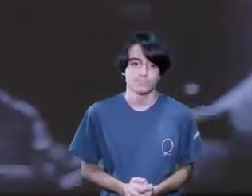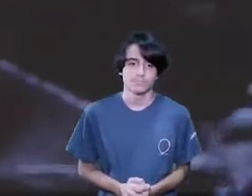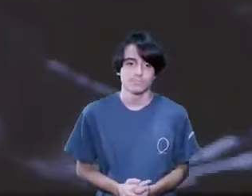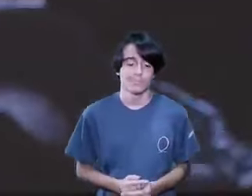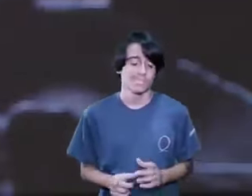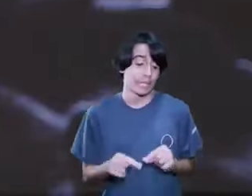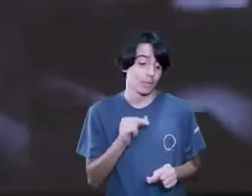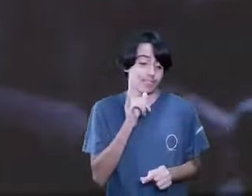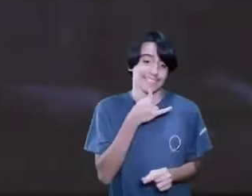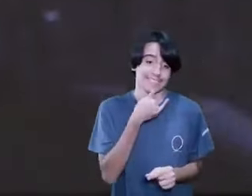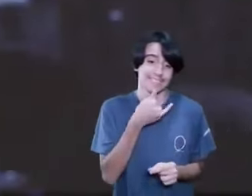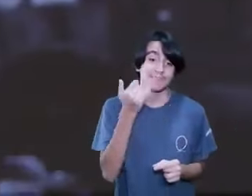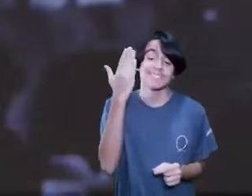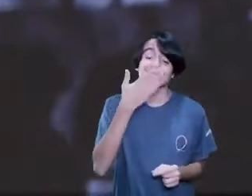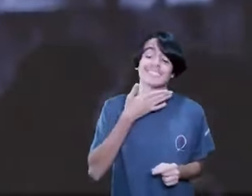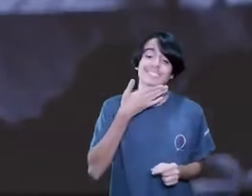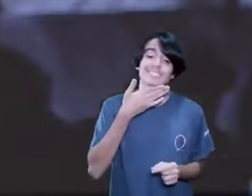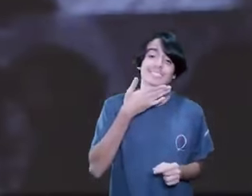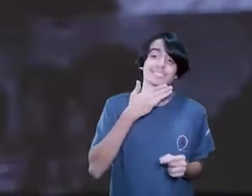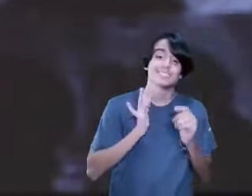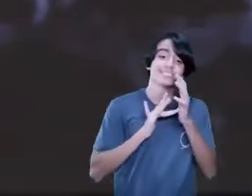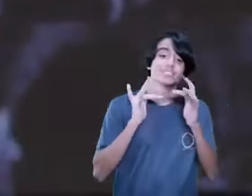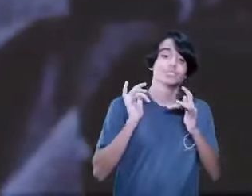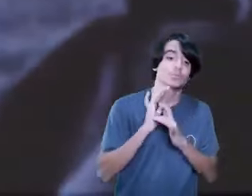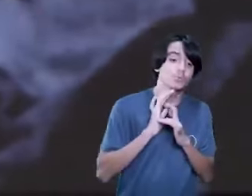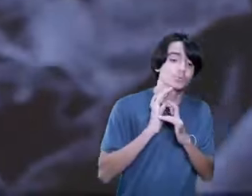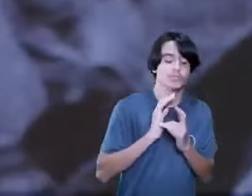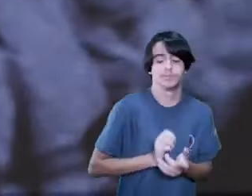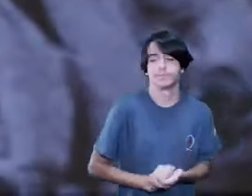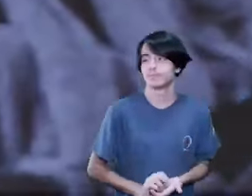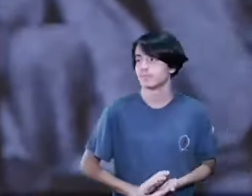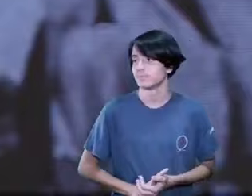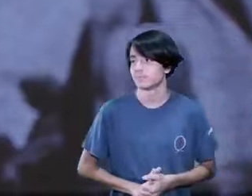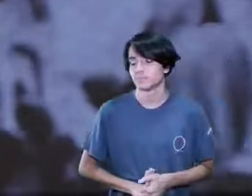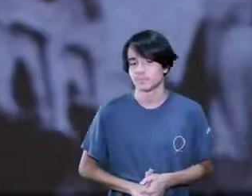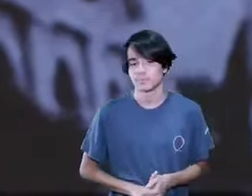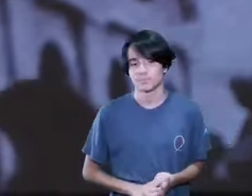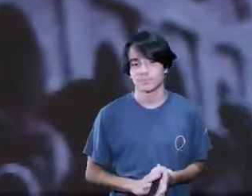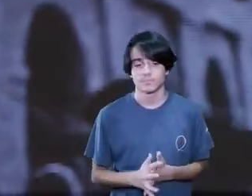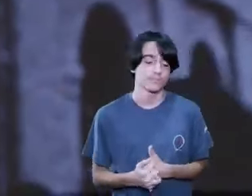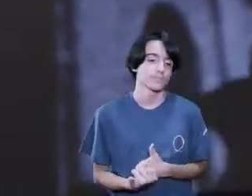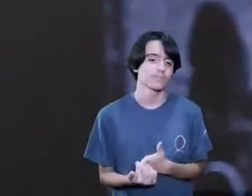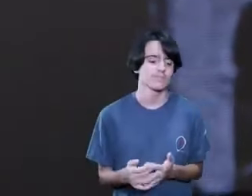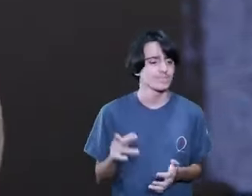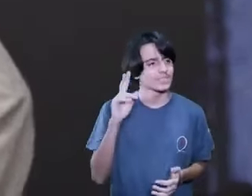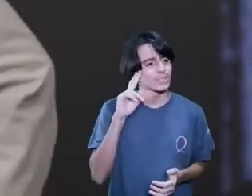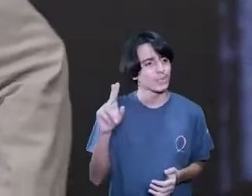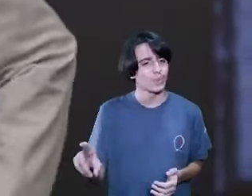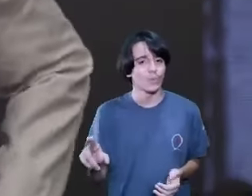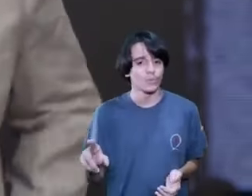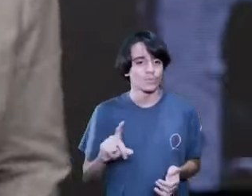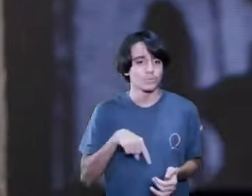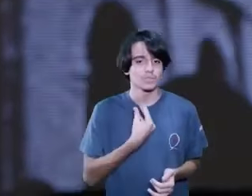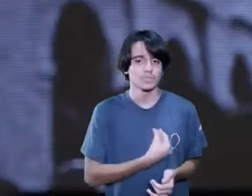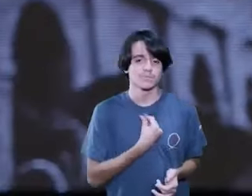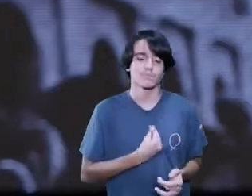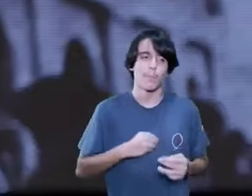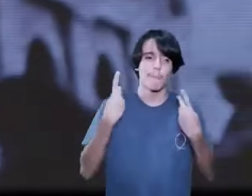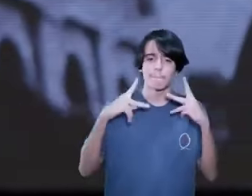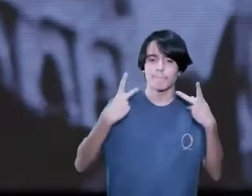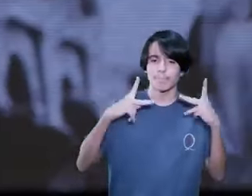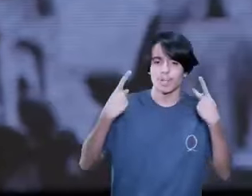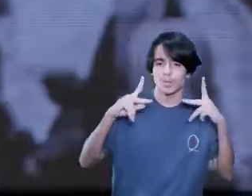Retirou-se triste da presença de quem? De Jesus. Eu falei: mas Senhor, a gente vive